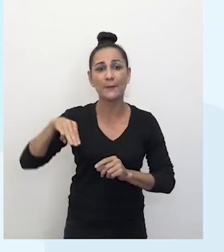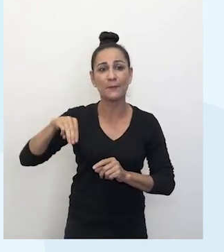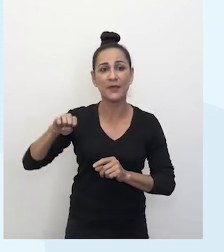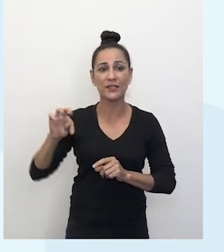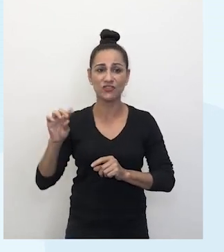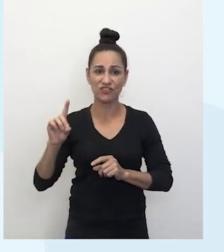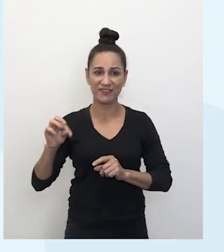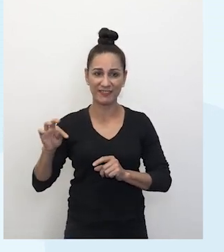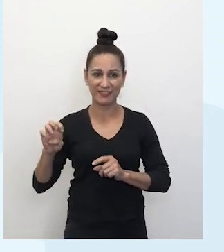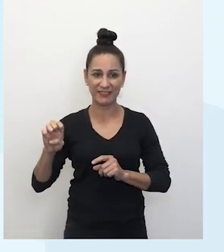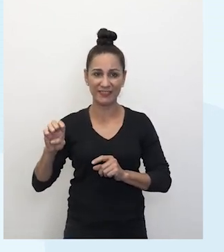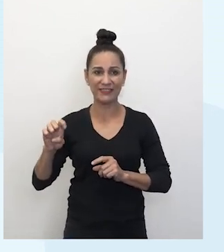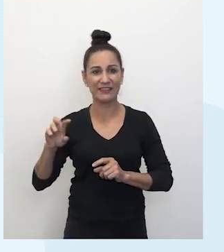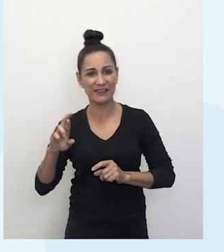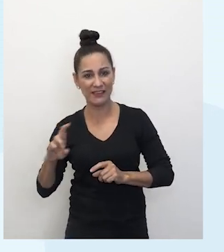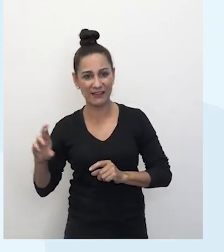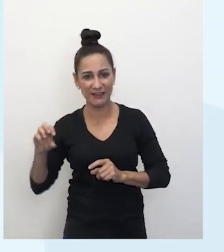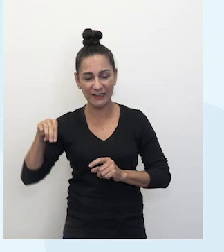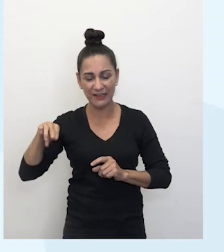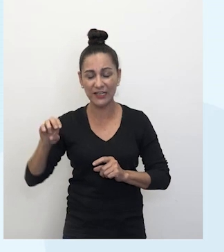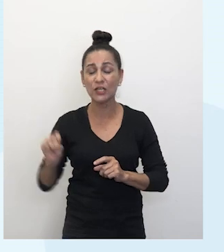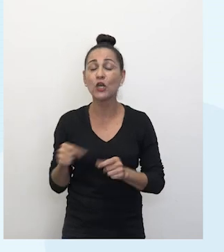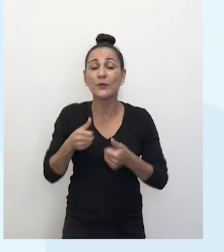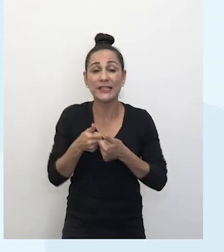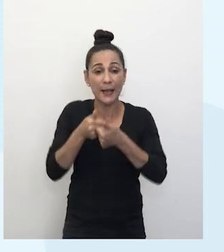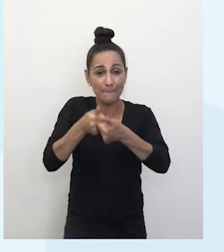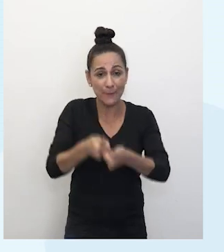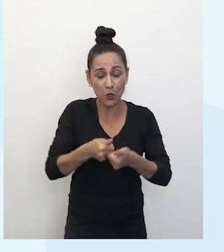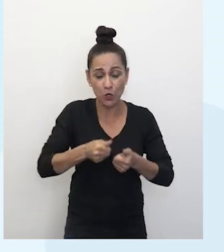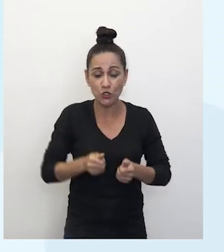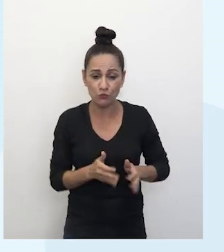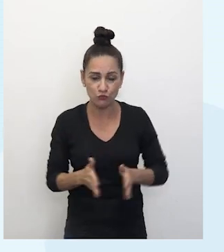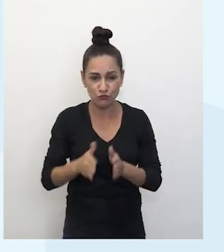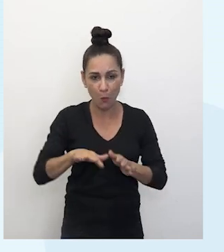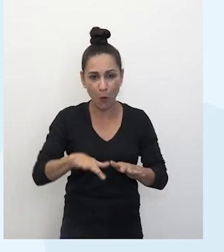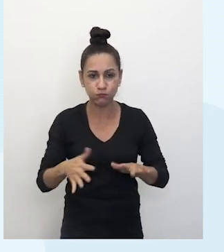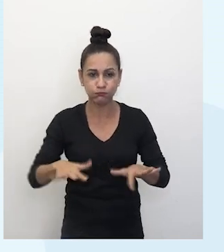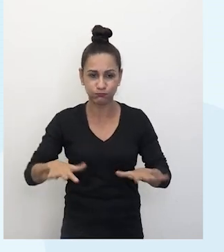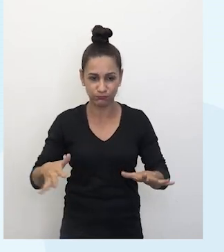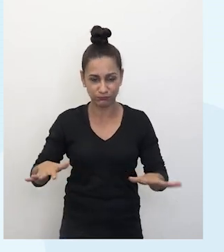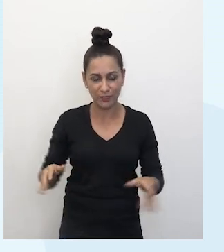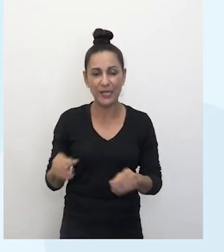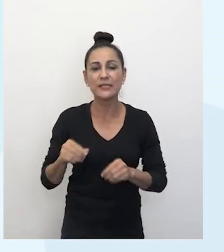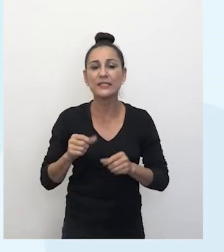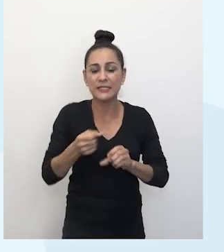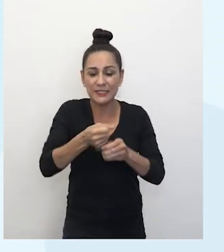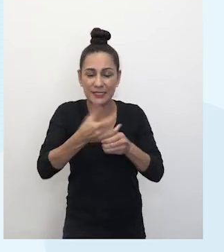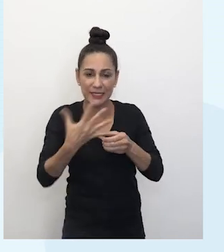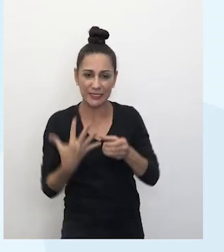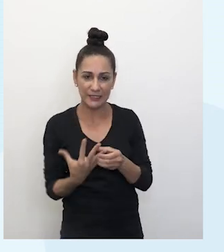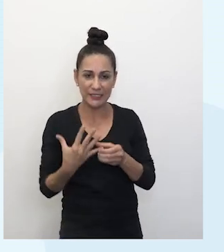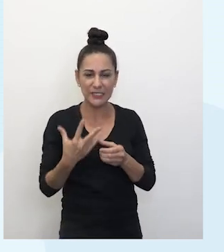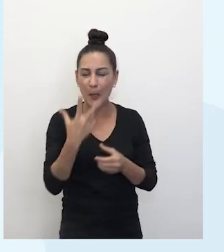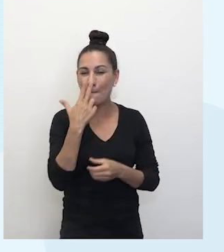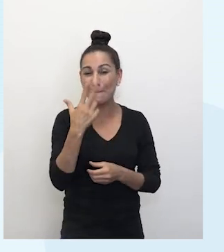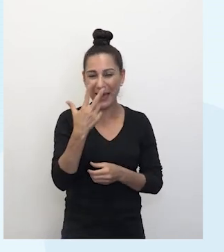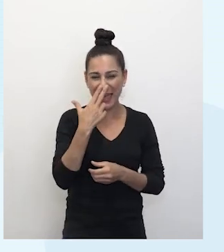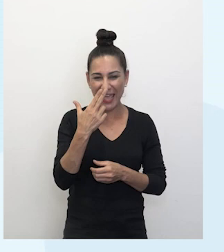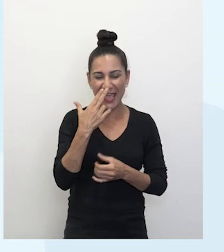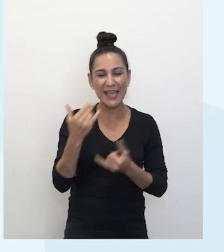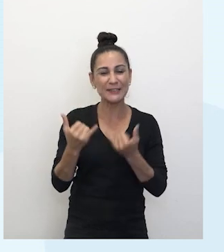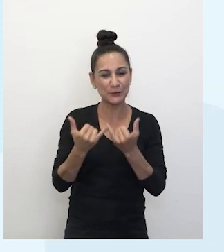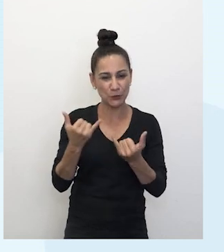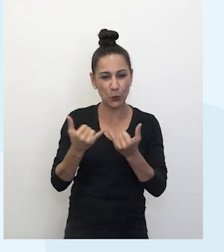pensa de iluminação porque está próximo do mar mediterrâneo mais as características do Sul são parecidas aí com